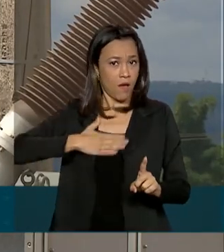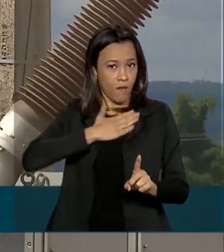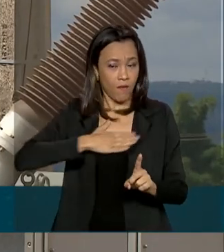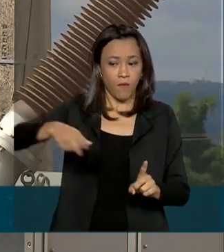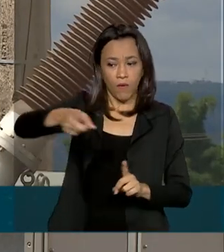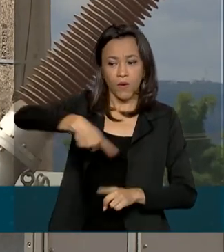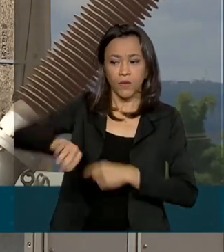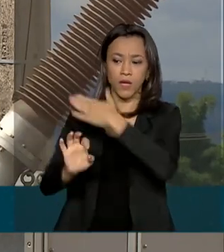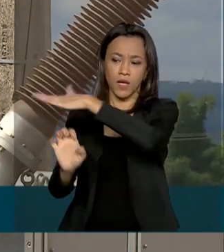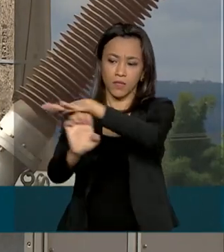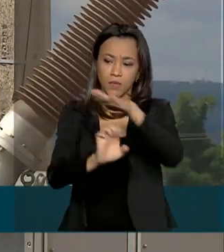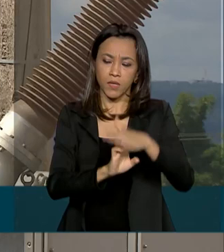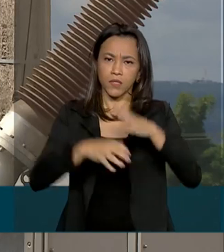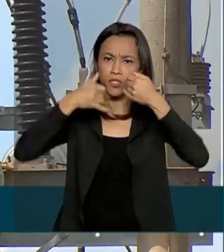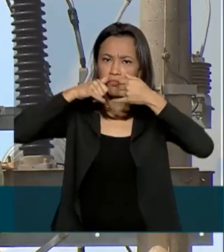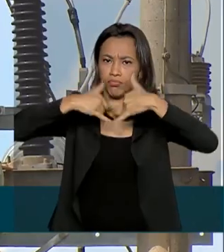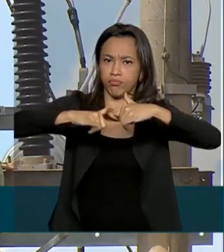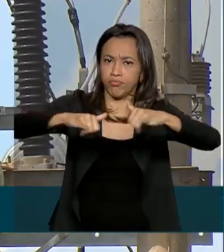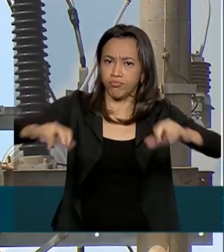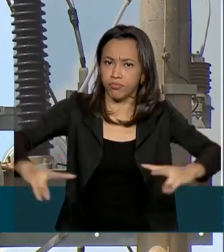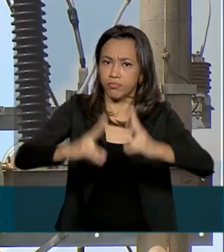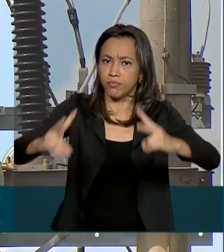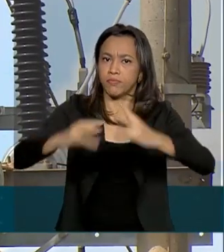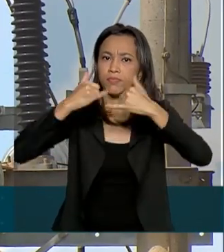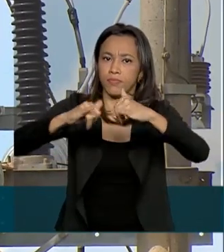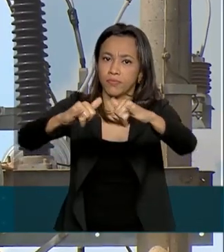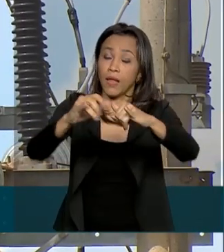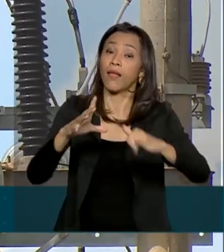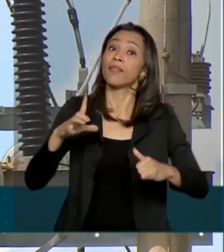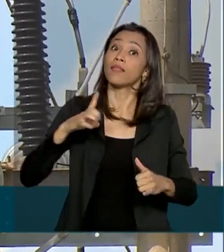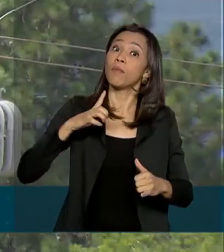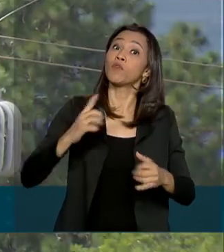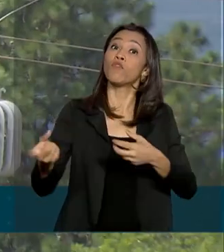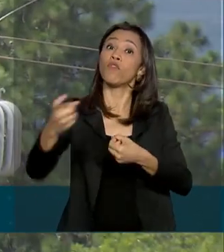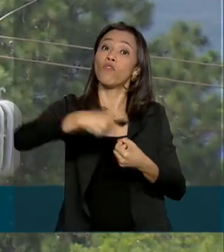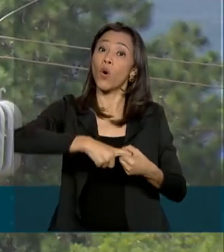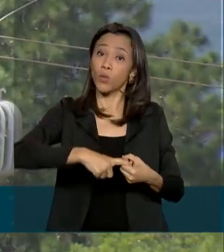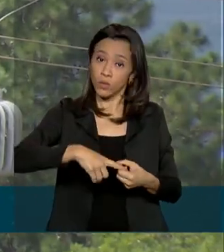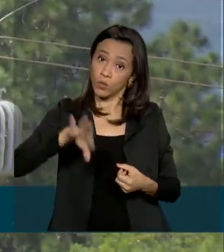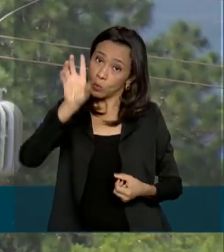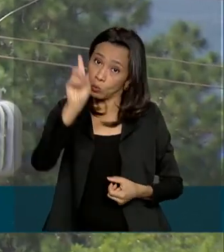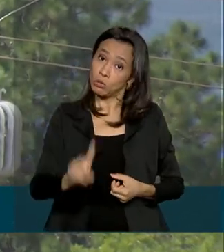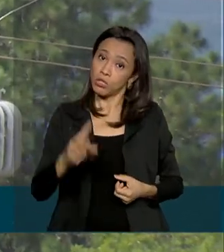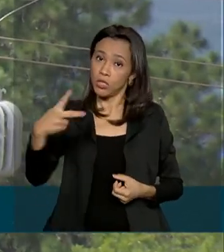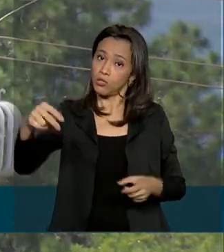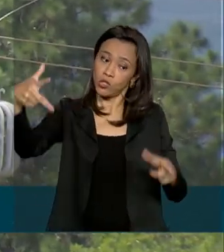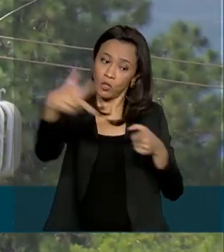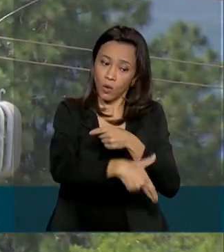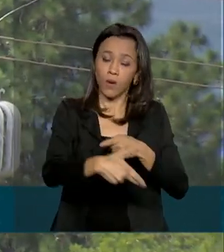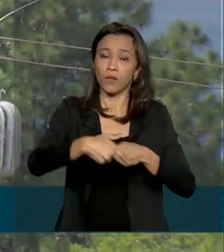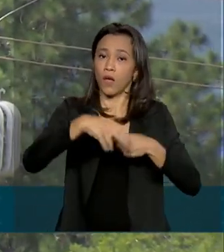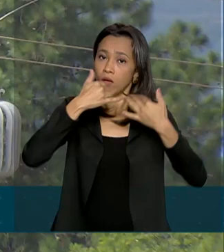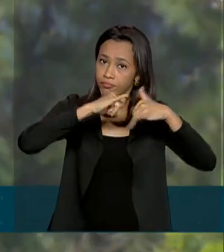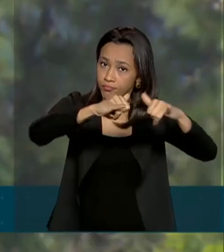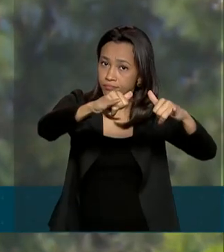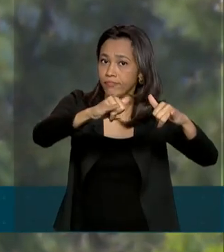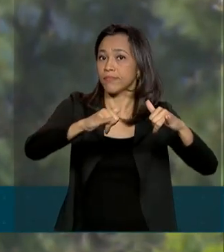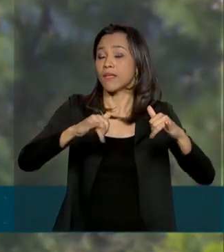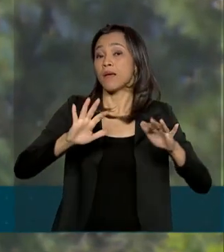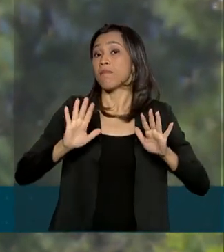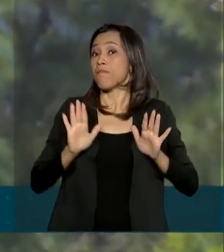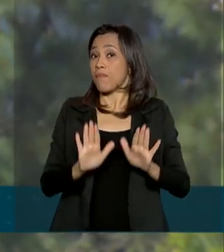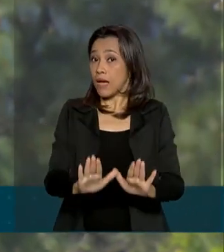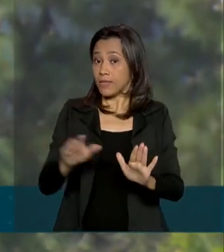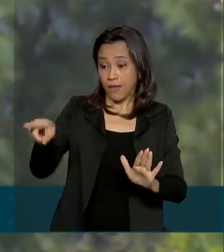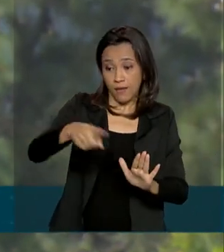e distribuidoras de energia elétrica retomam o direito de realizar cortes de fornecimento. No entanto, as